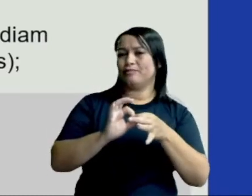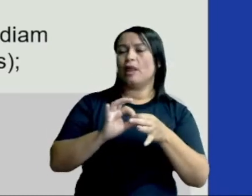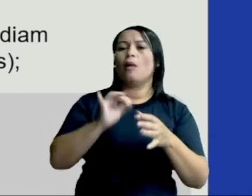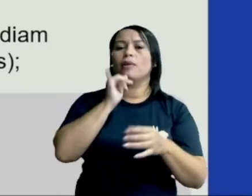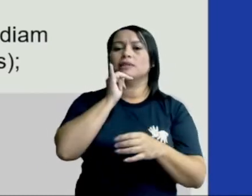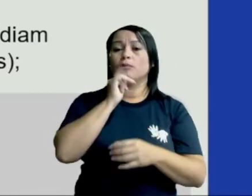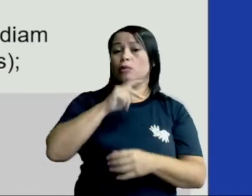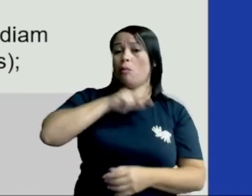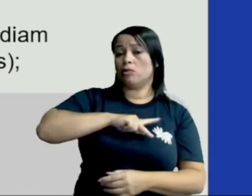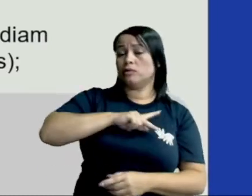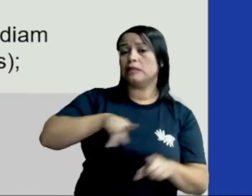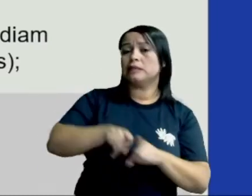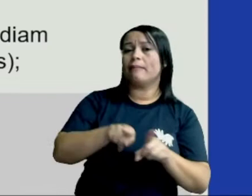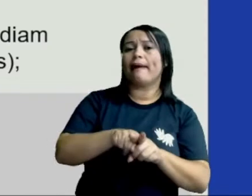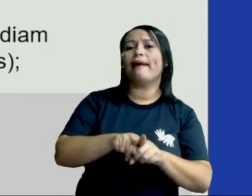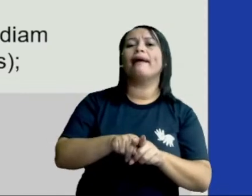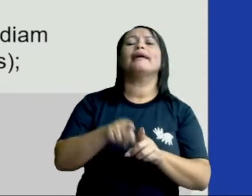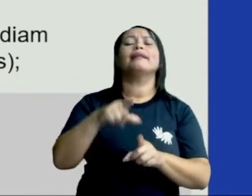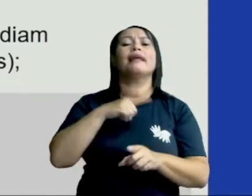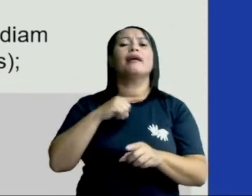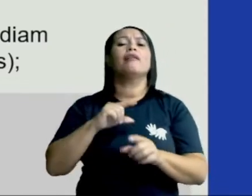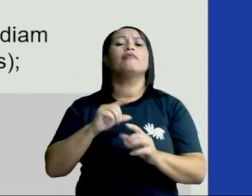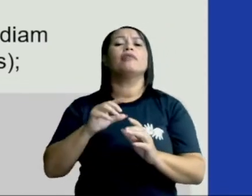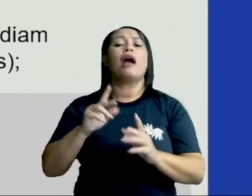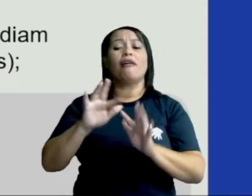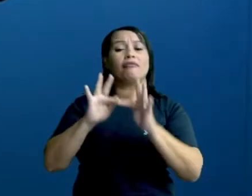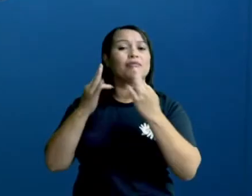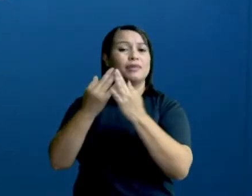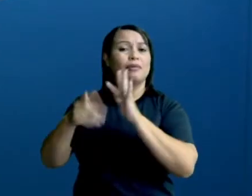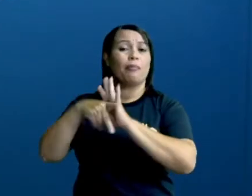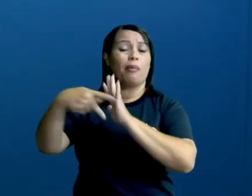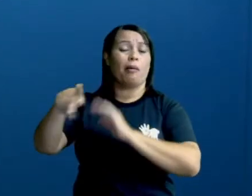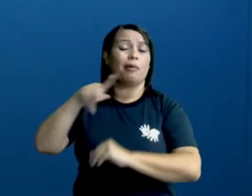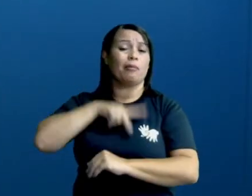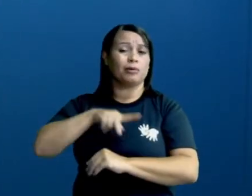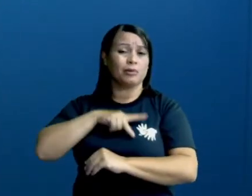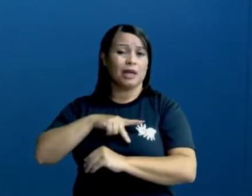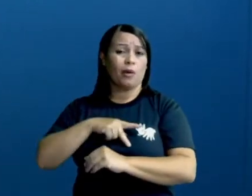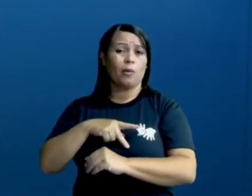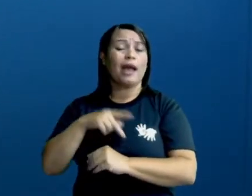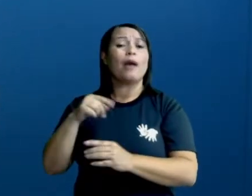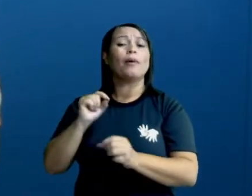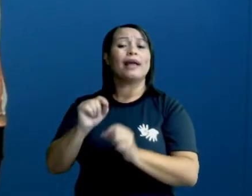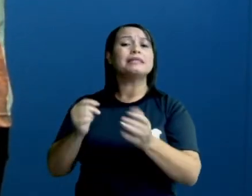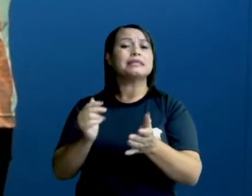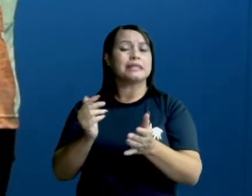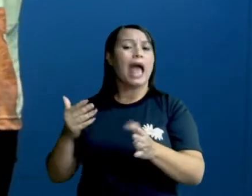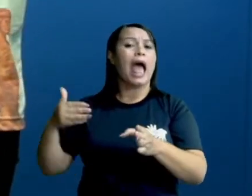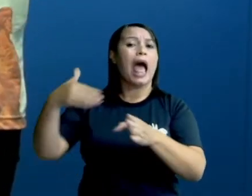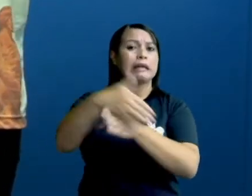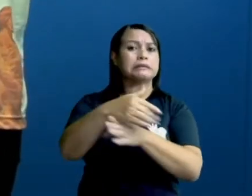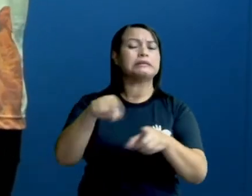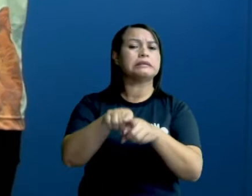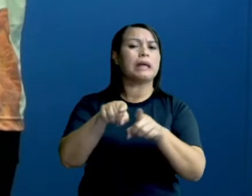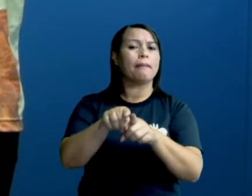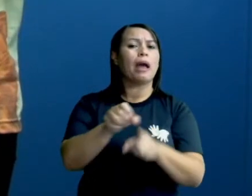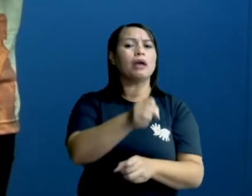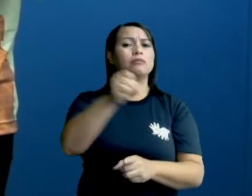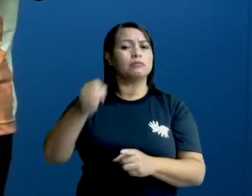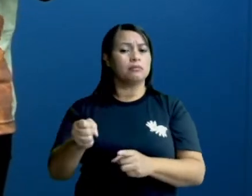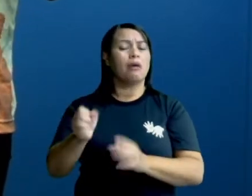acaba, e a dinastia de Bragança em Portugal, a família Bragança em Portugal, assume o poder. Então, os portugueses eles começam a